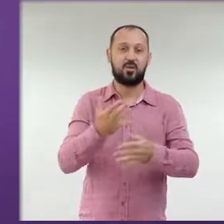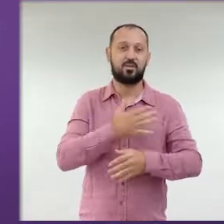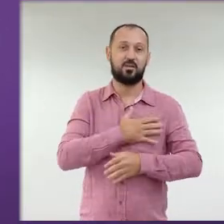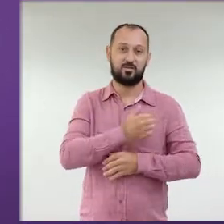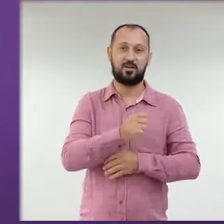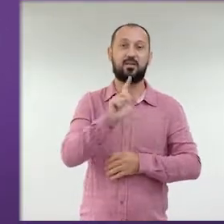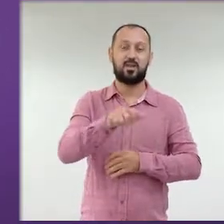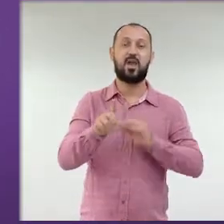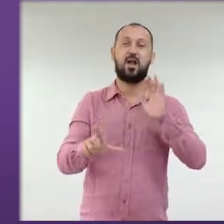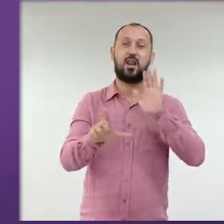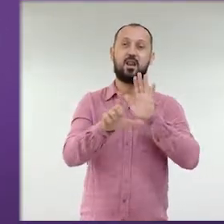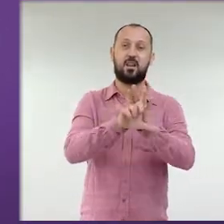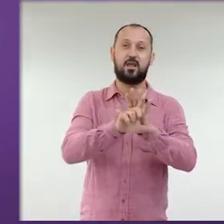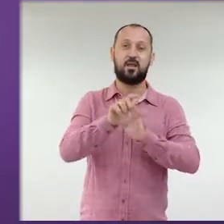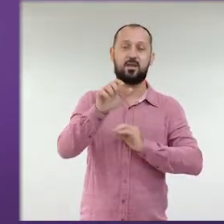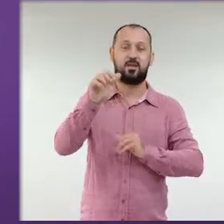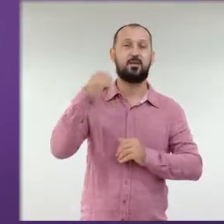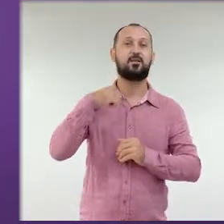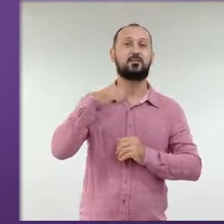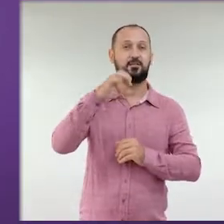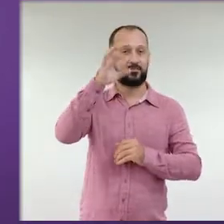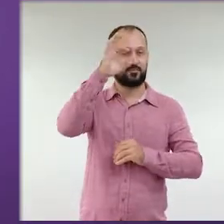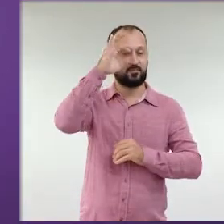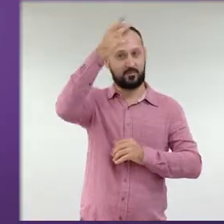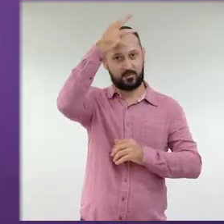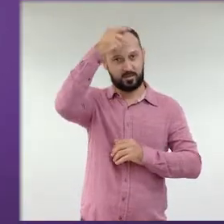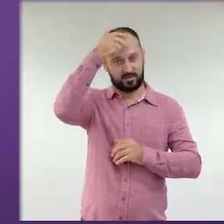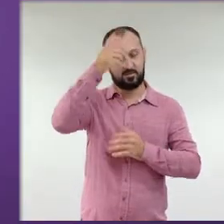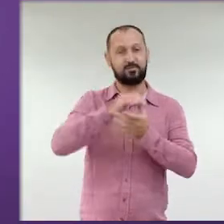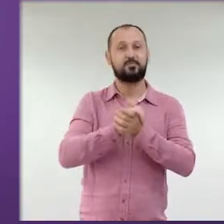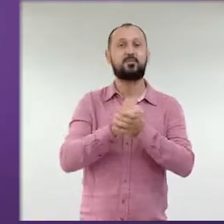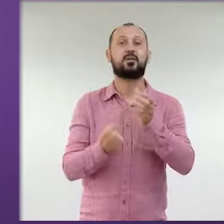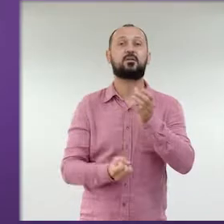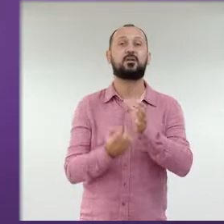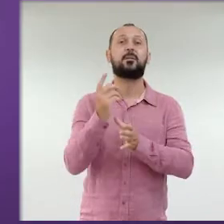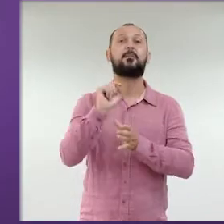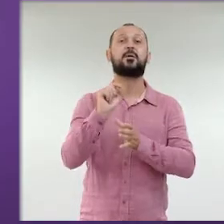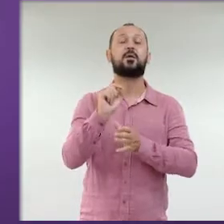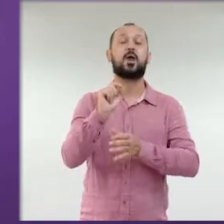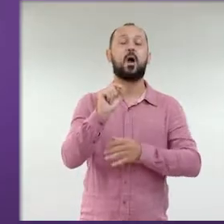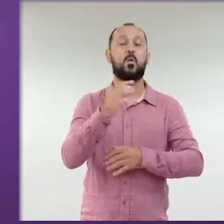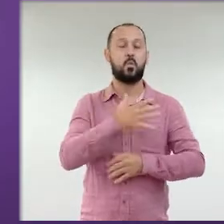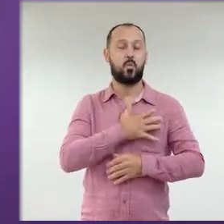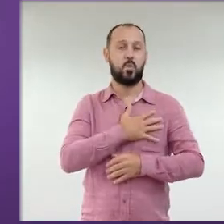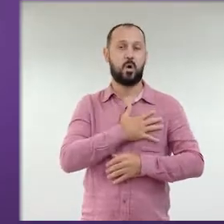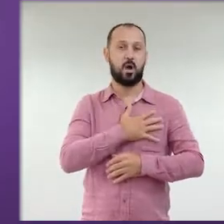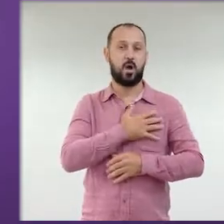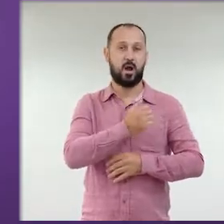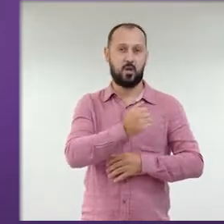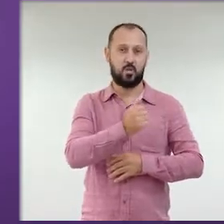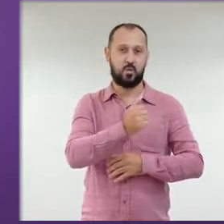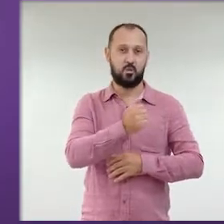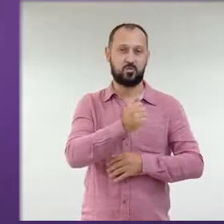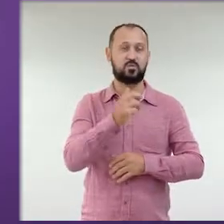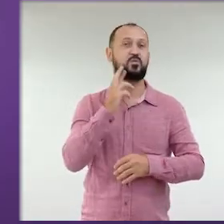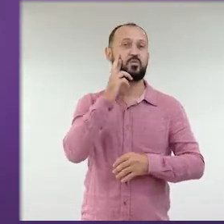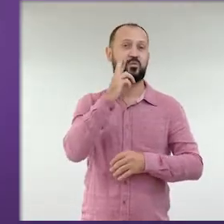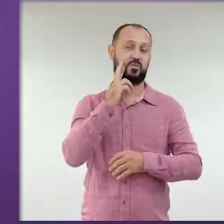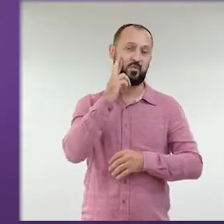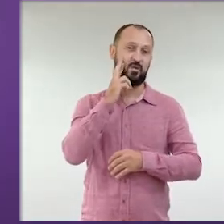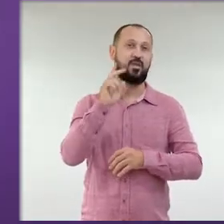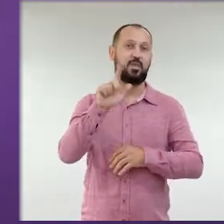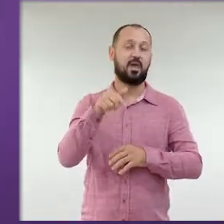mês de agosto, que é a Lei Maria da Penha, e por consequência a criação do Agosto Lilás, que já é uma